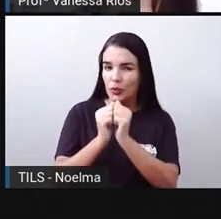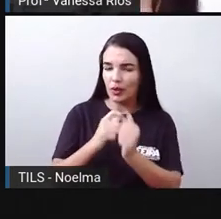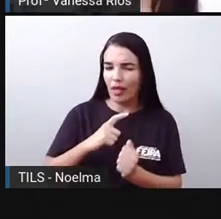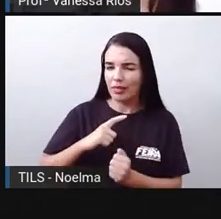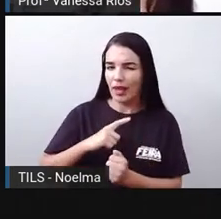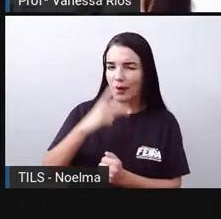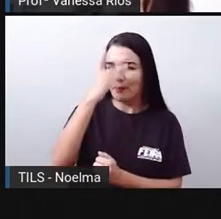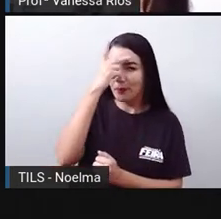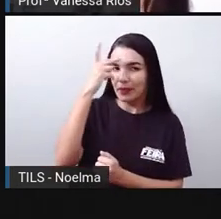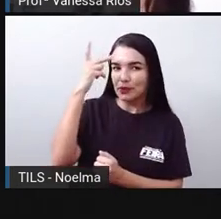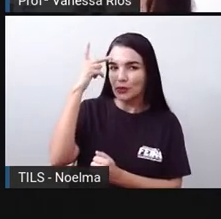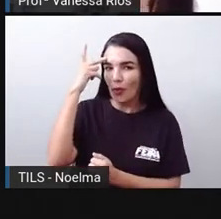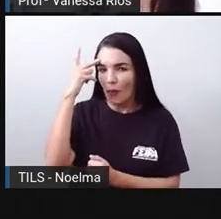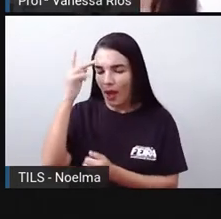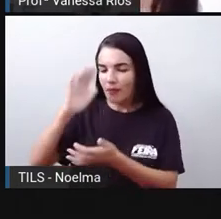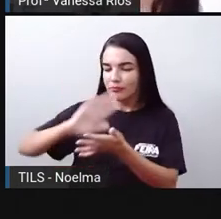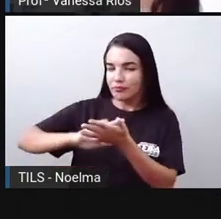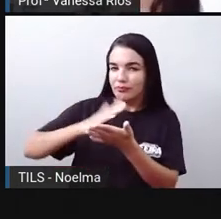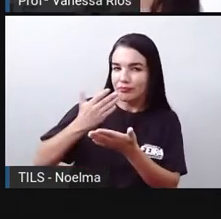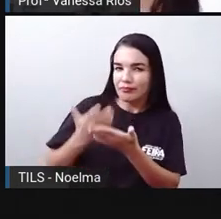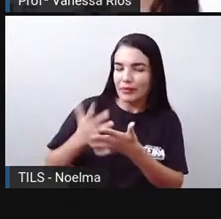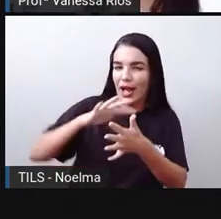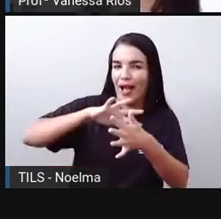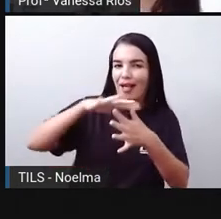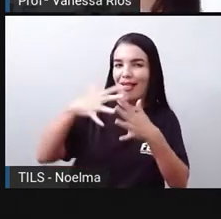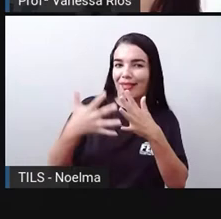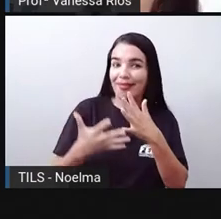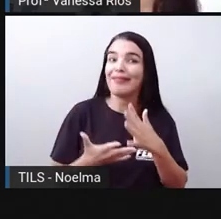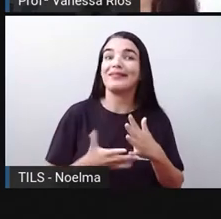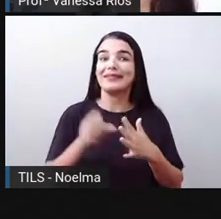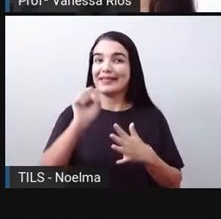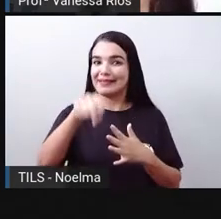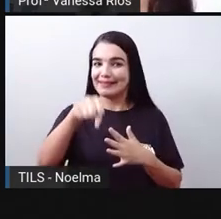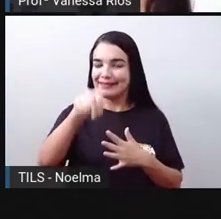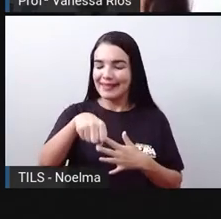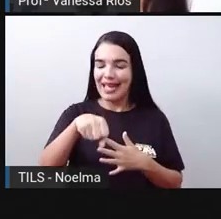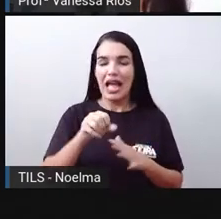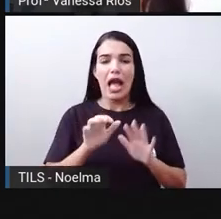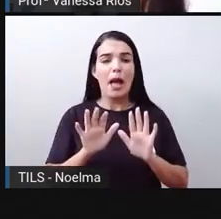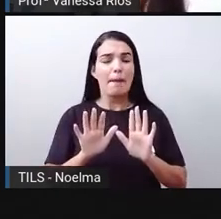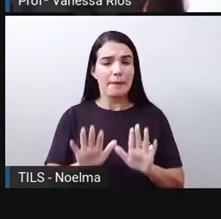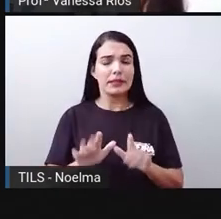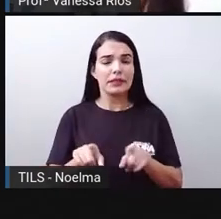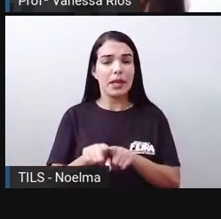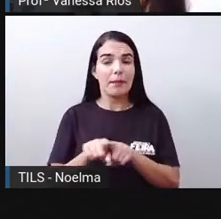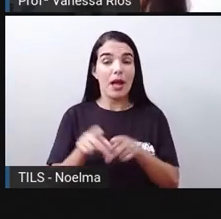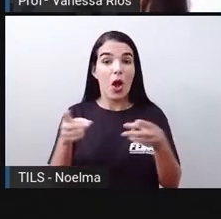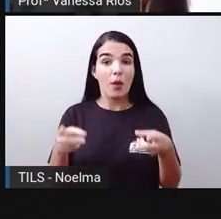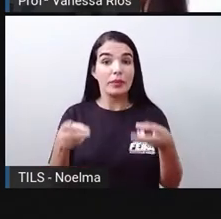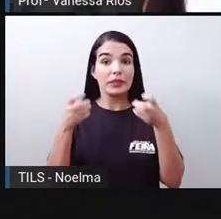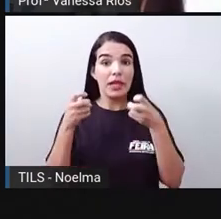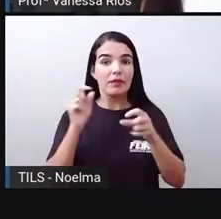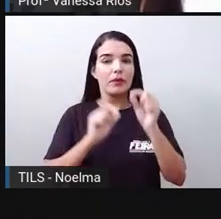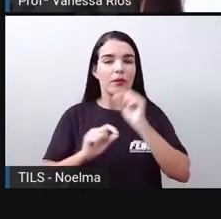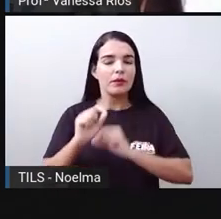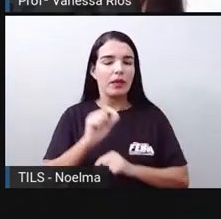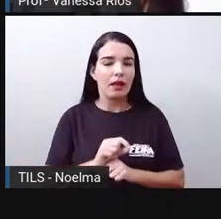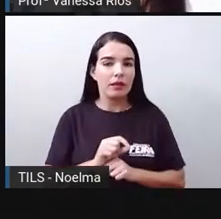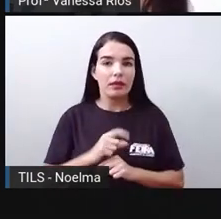alguém, não é, fazendo essa tradução para Libras. Mas aí a gente observa o quanto os